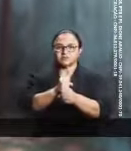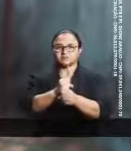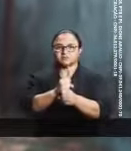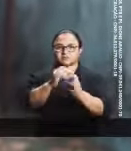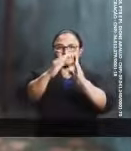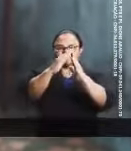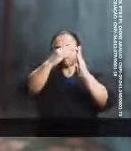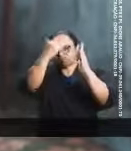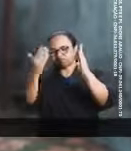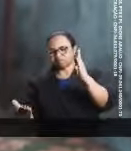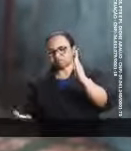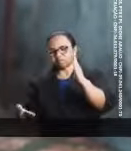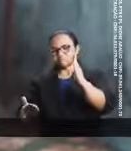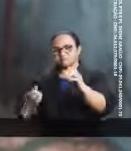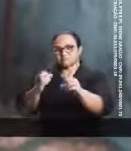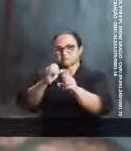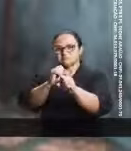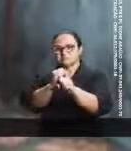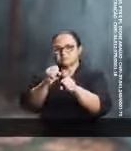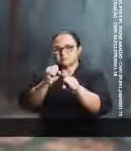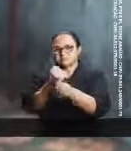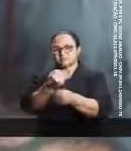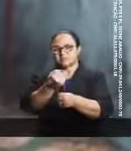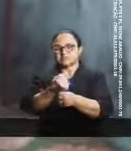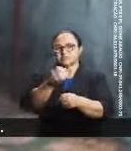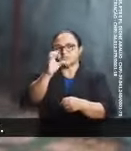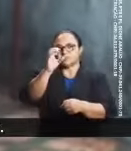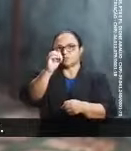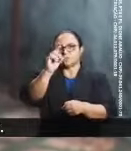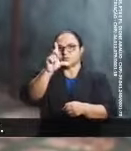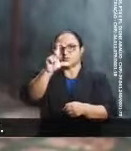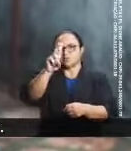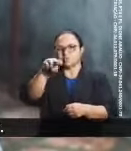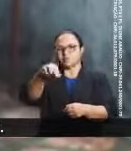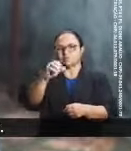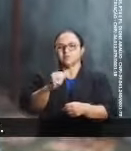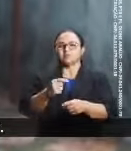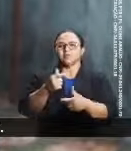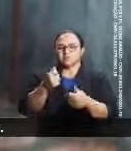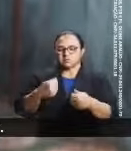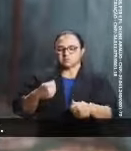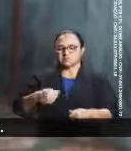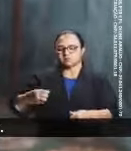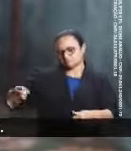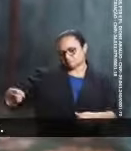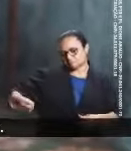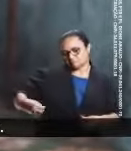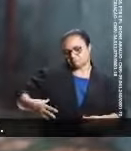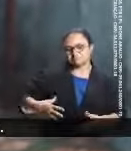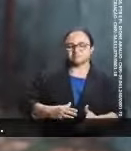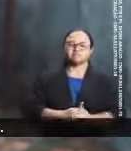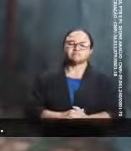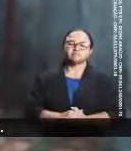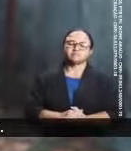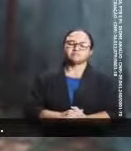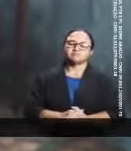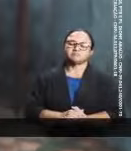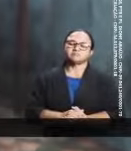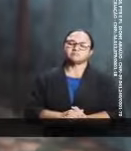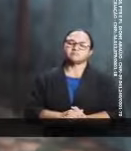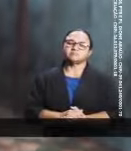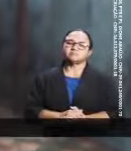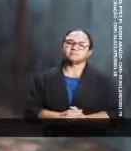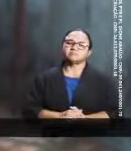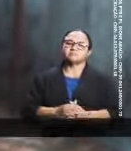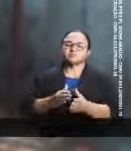anos eu caí em cima da casa quebrei 22 nota da coluna e eu precisei do raio-x aqui do lado da barriga aqui